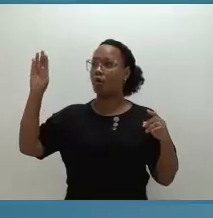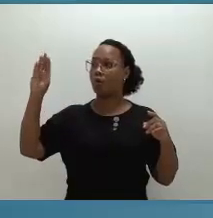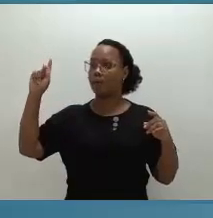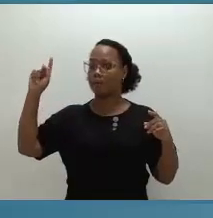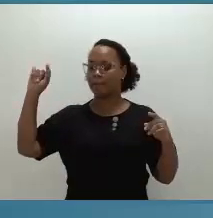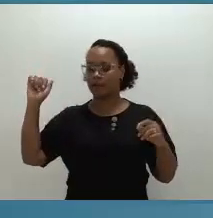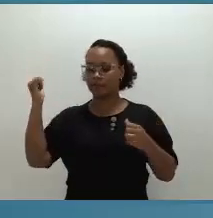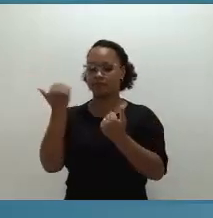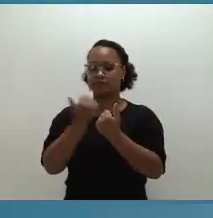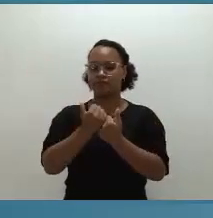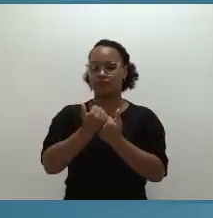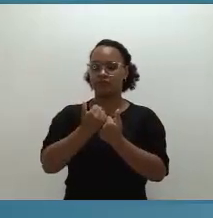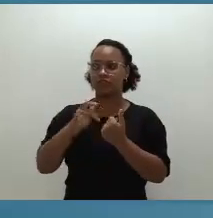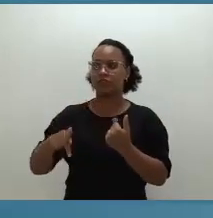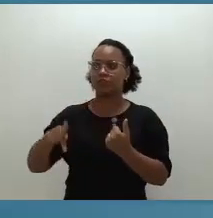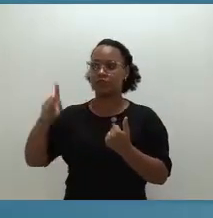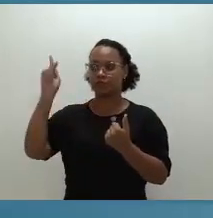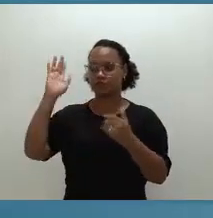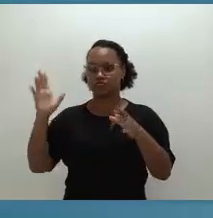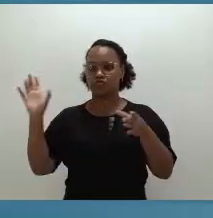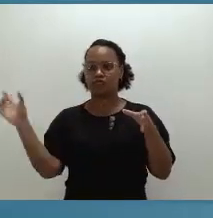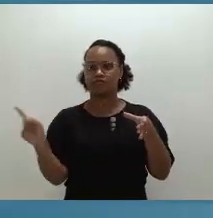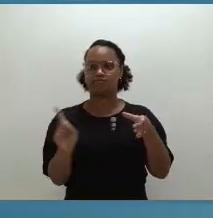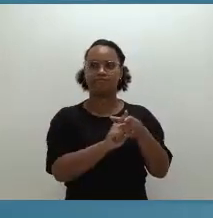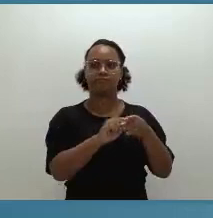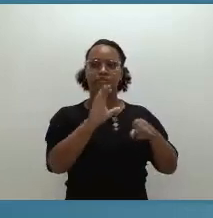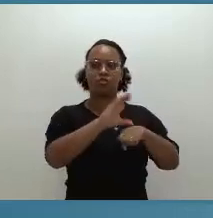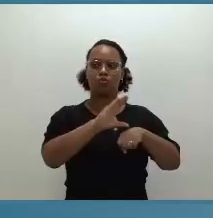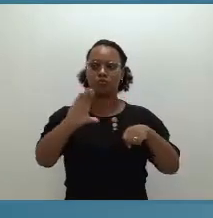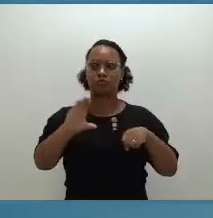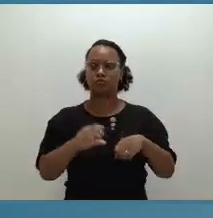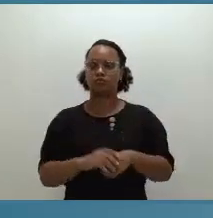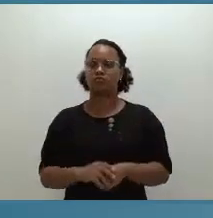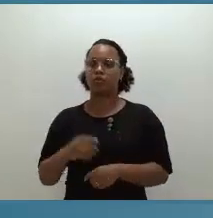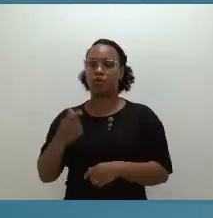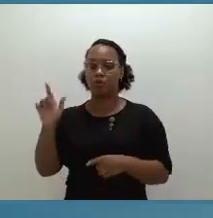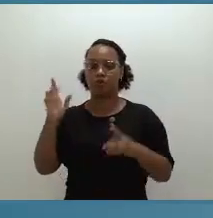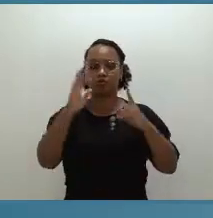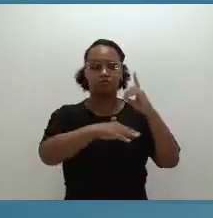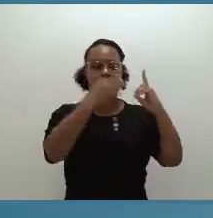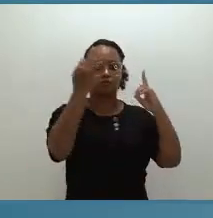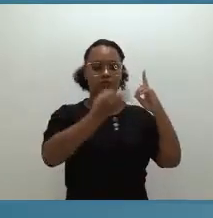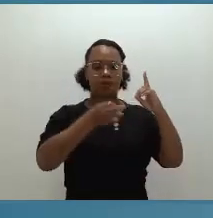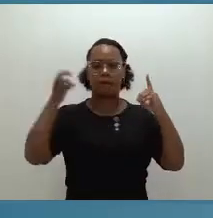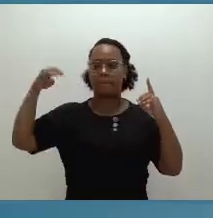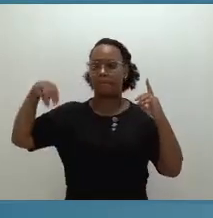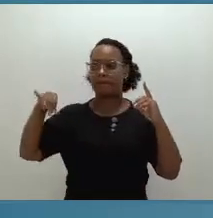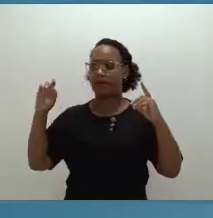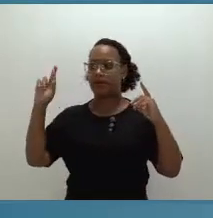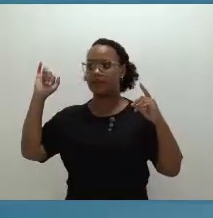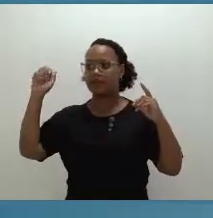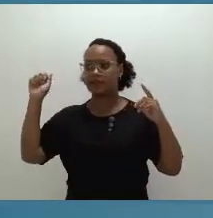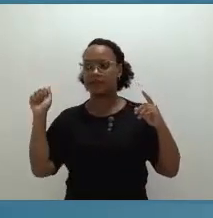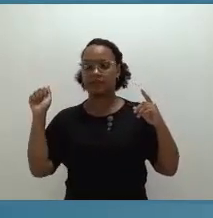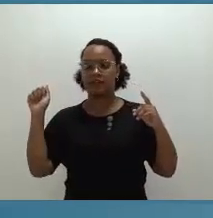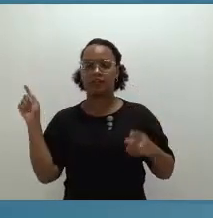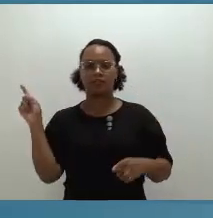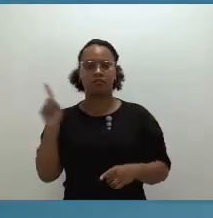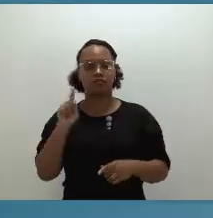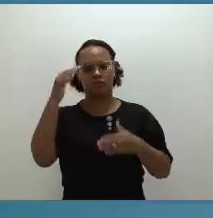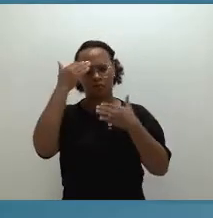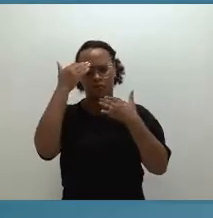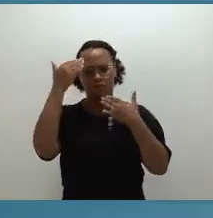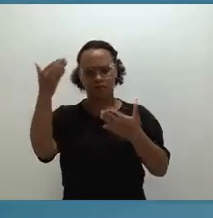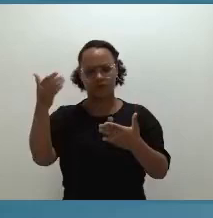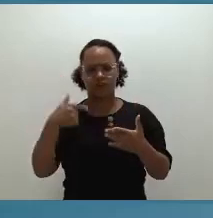vice-presidente, já vai integrar o conselho. Desembargadora Maria Filomena de Almeida Buarque. Não, obrigada, excelência.